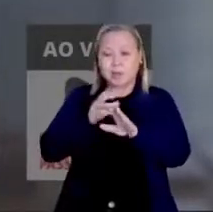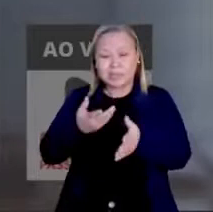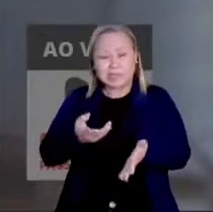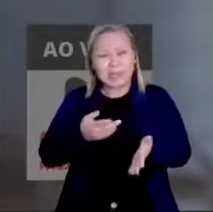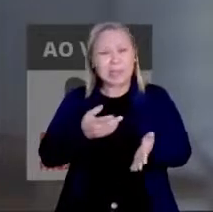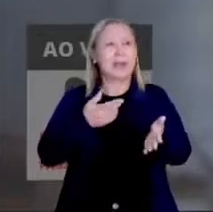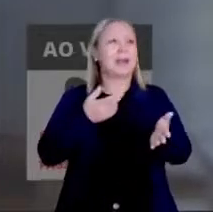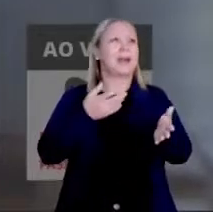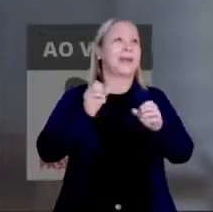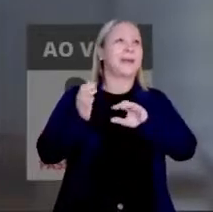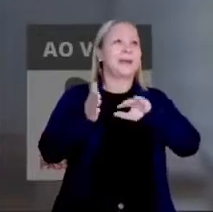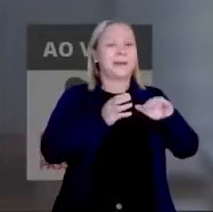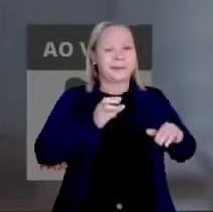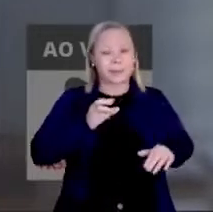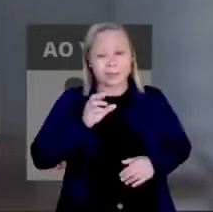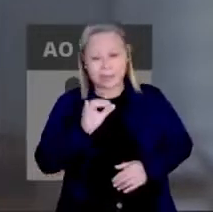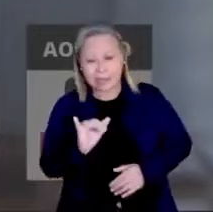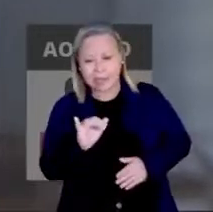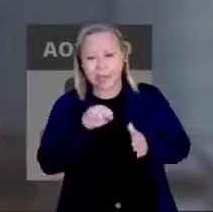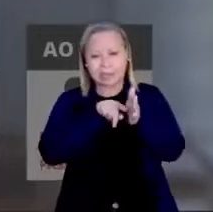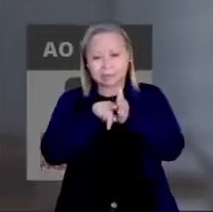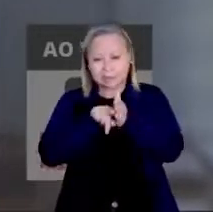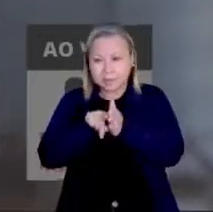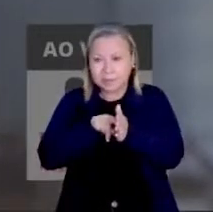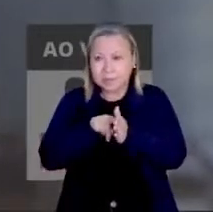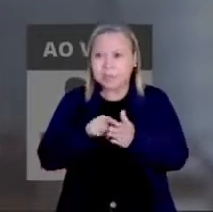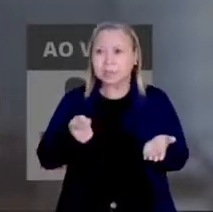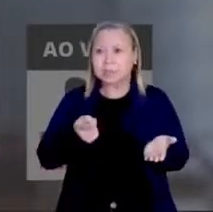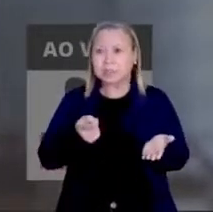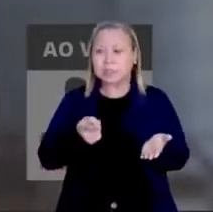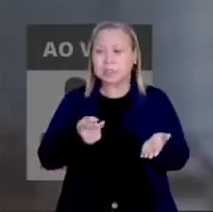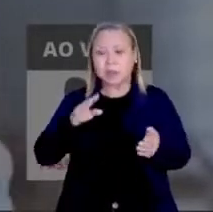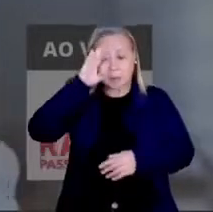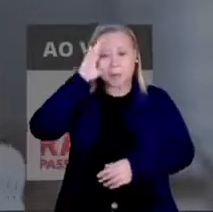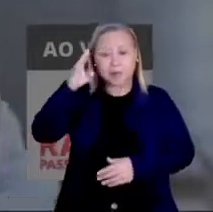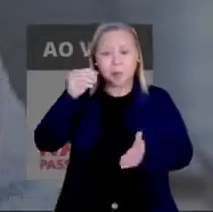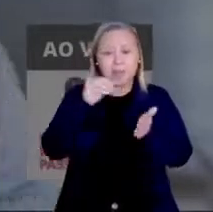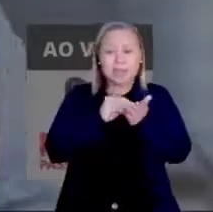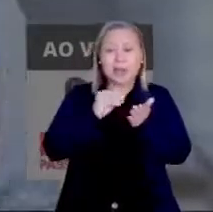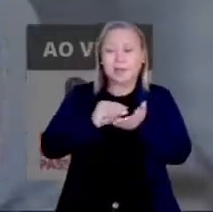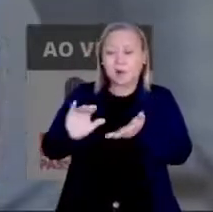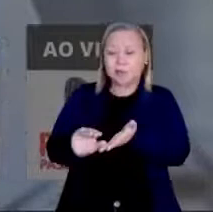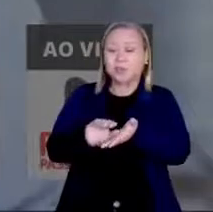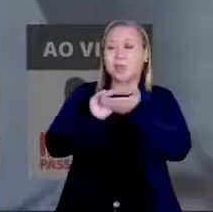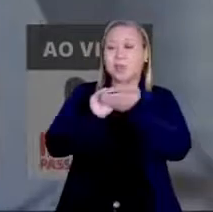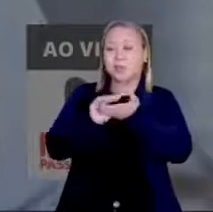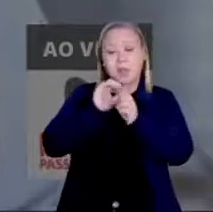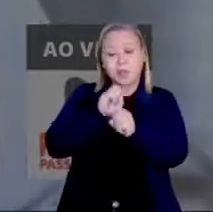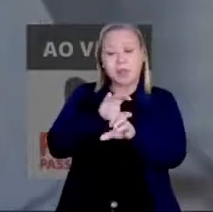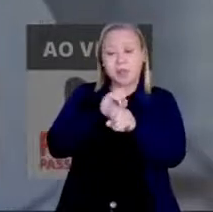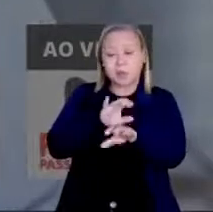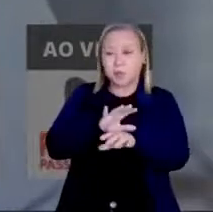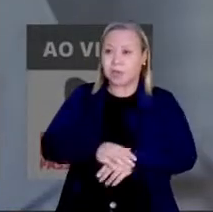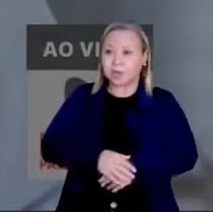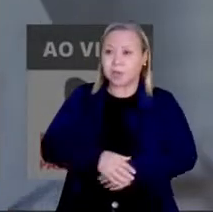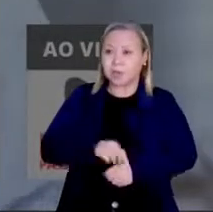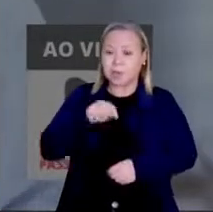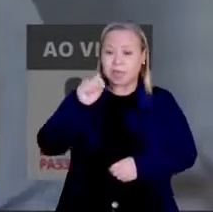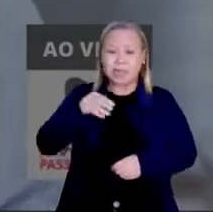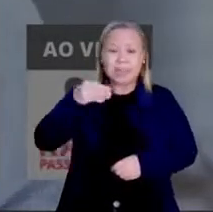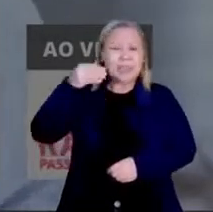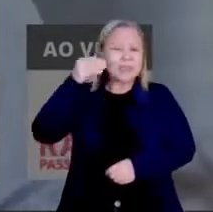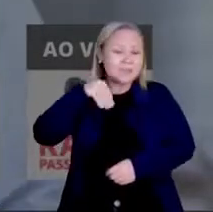primeiro vice-presidente da República a não ter diploma universitário. E nós vamos passar para a história como o governo que mais